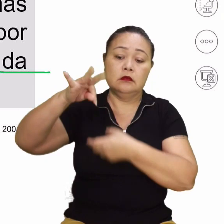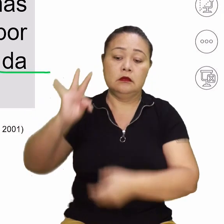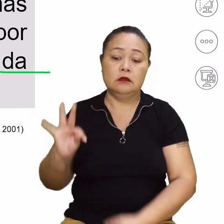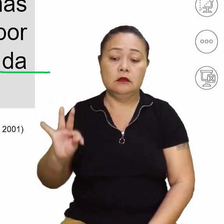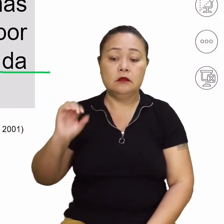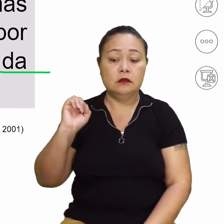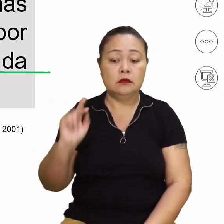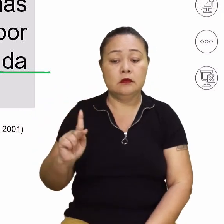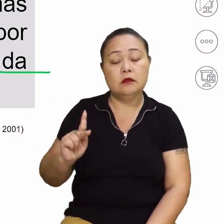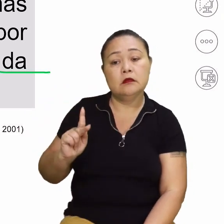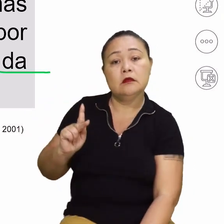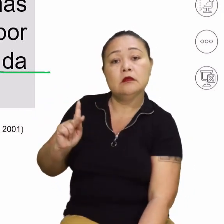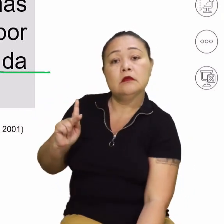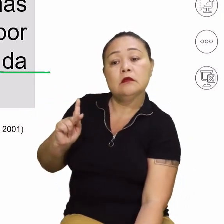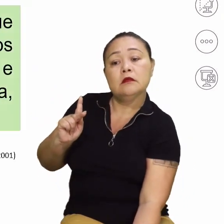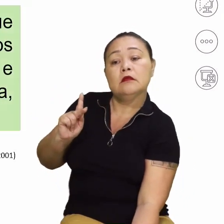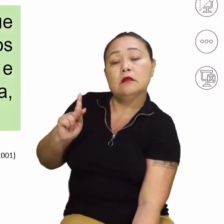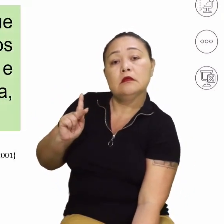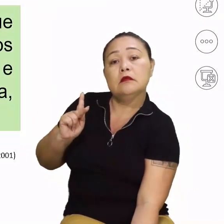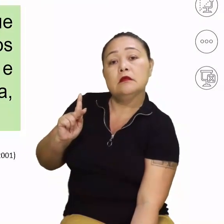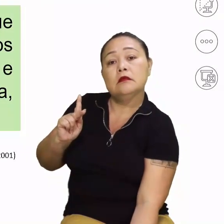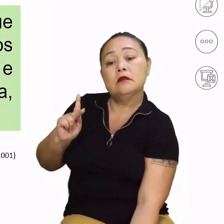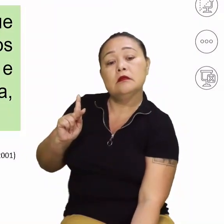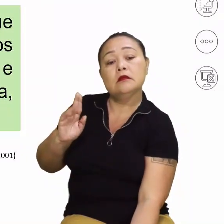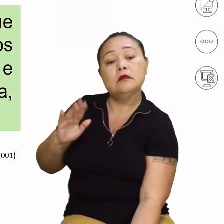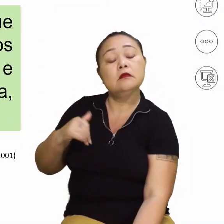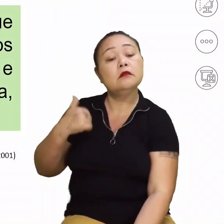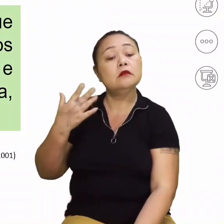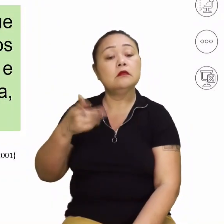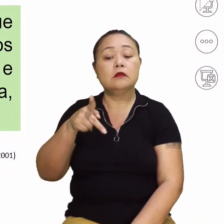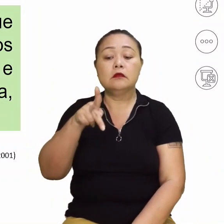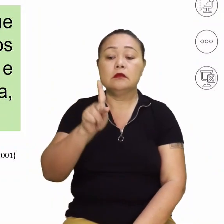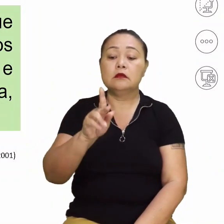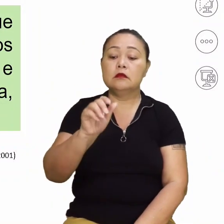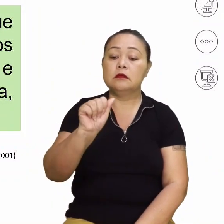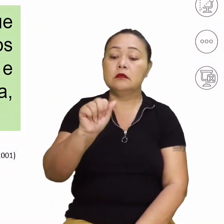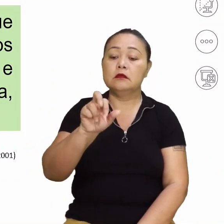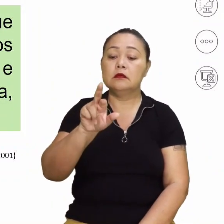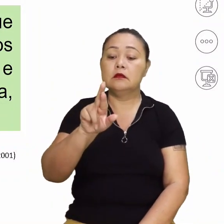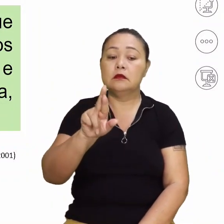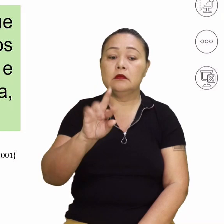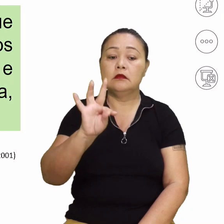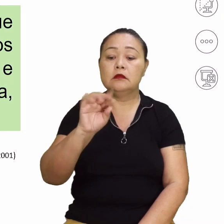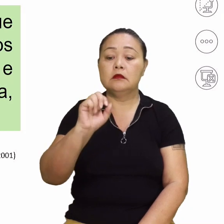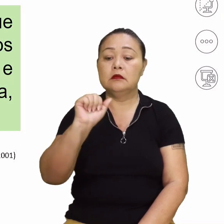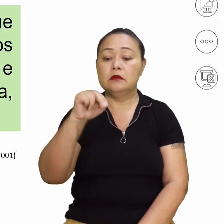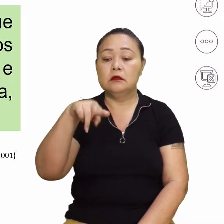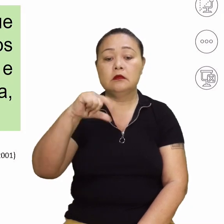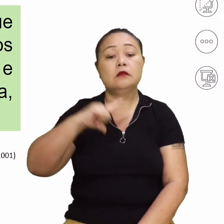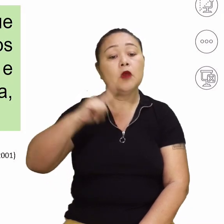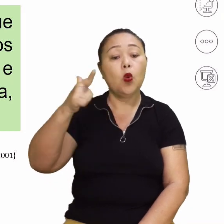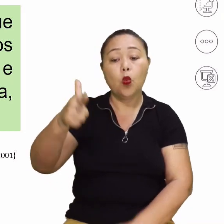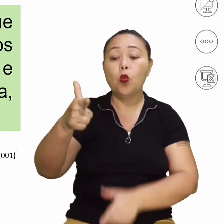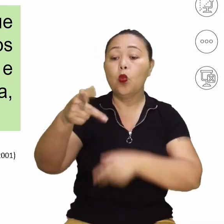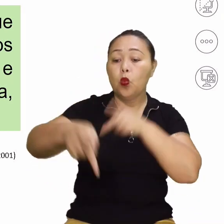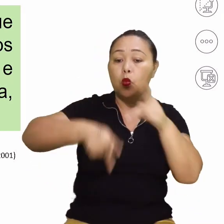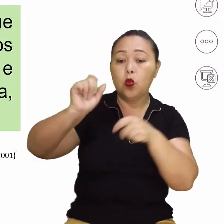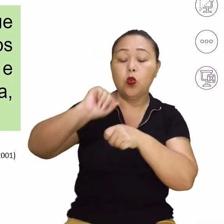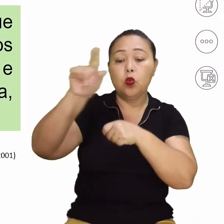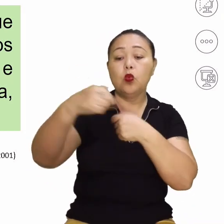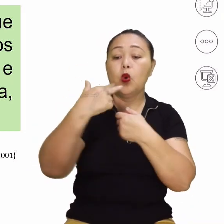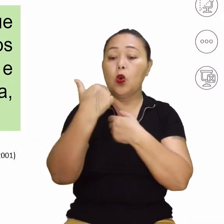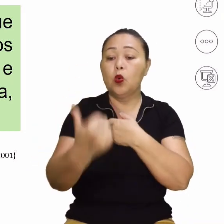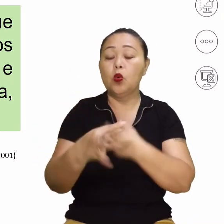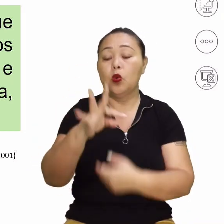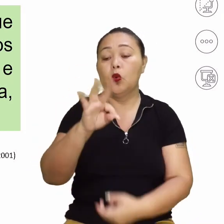Mato Grosso ok o e os karitianas professor Pois é outro povo pertence ao